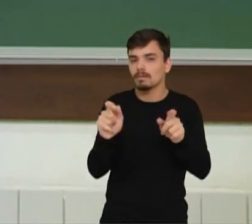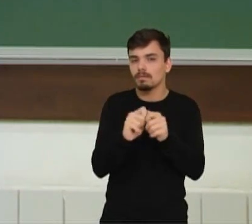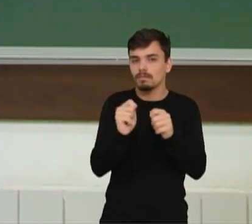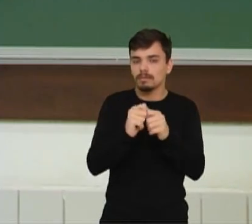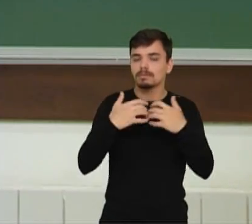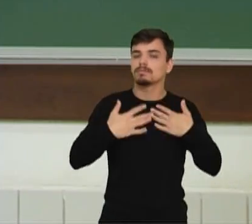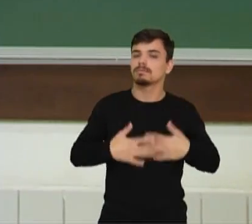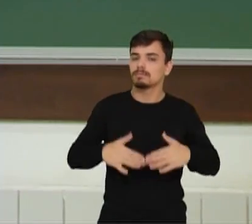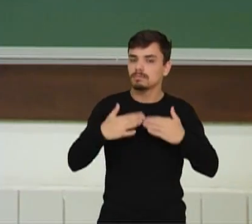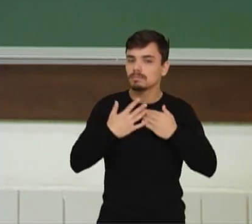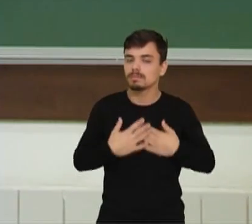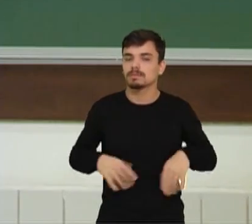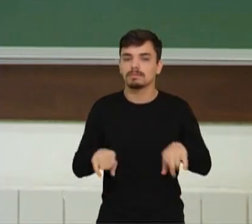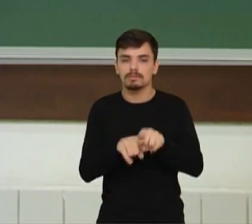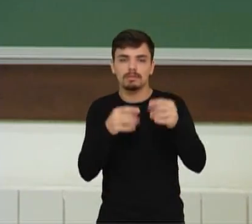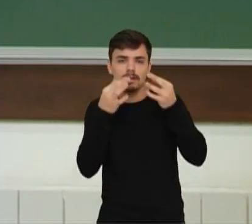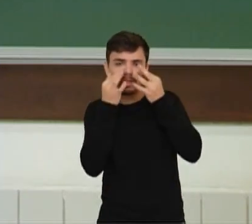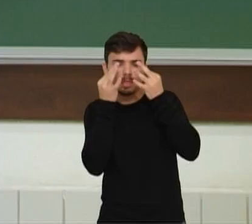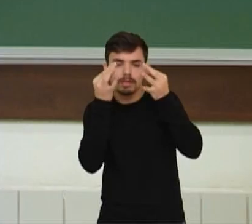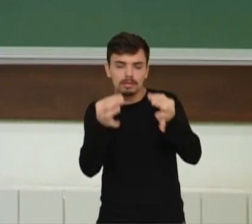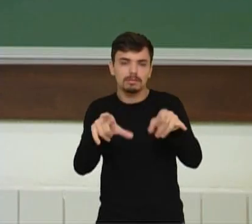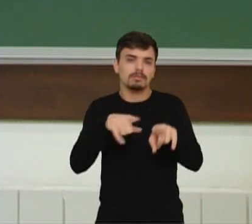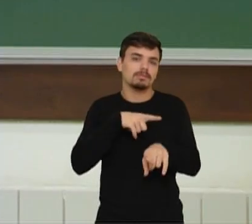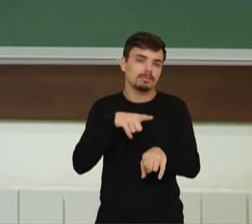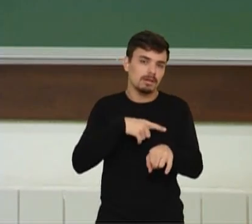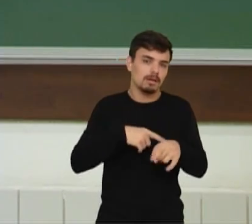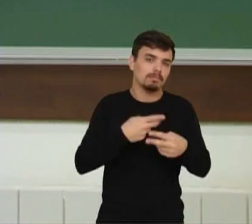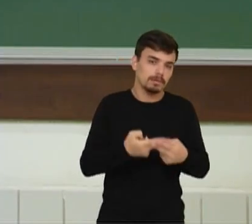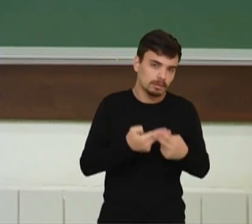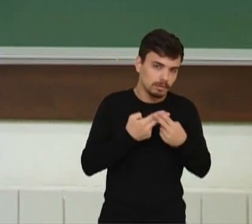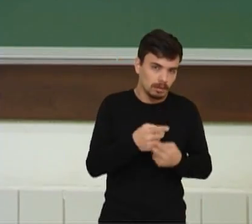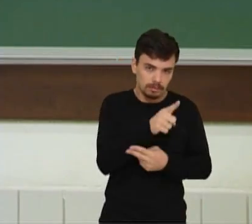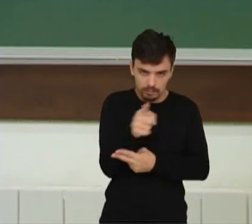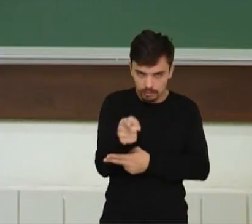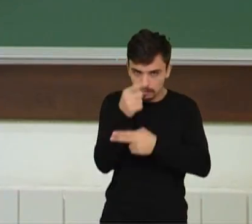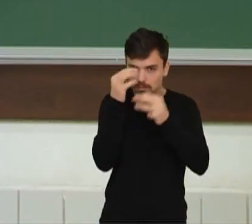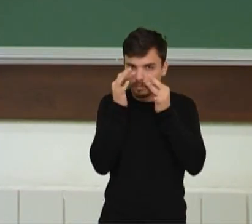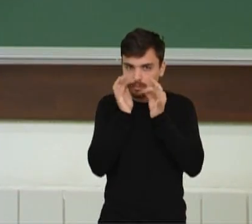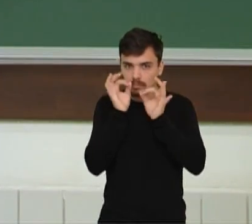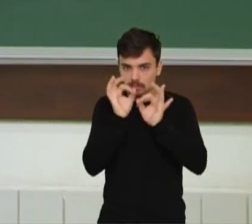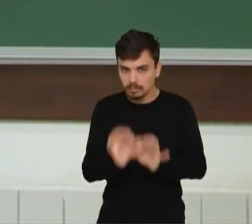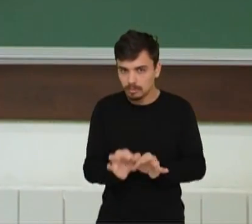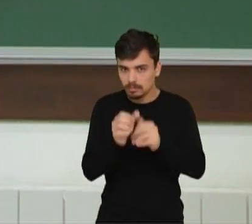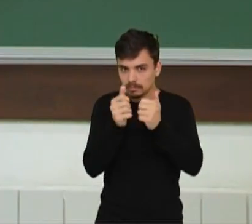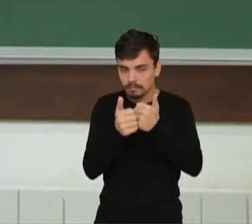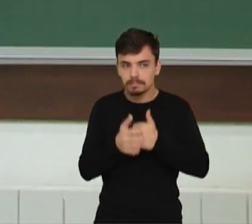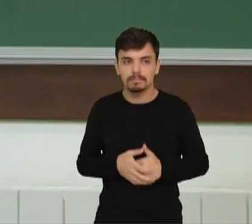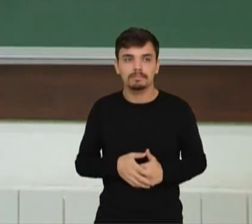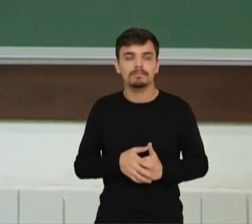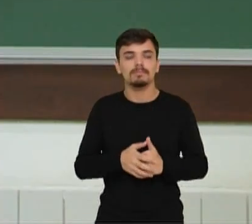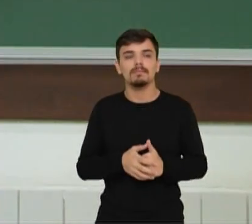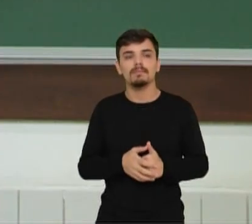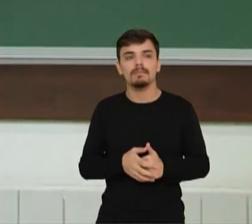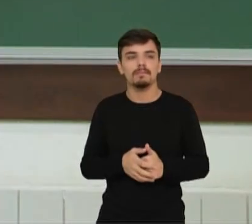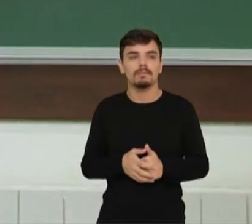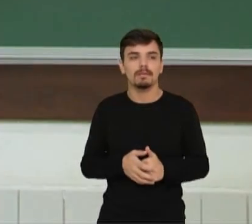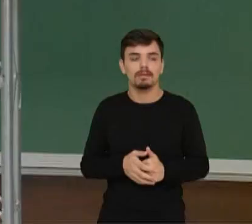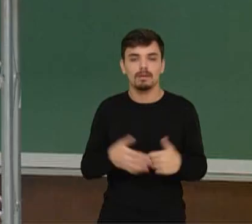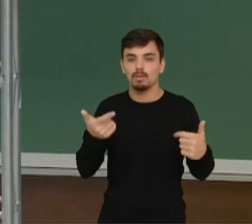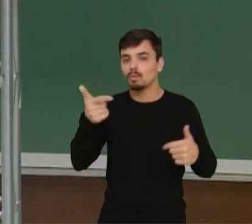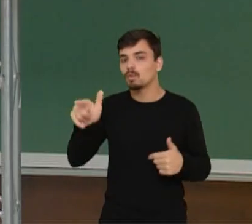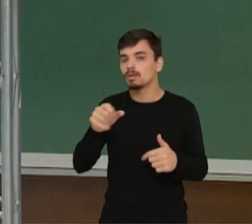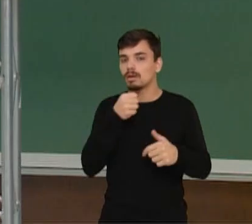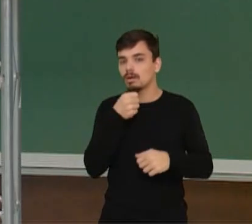com calma, né, com atenção, ter paciência para ler a questão, que você consegue. Vamos continuar aqui? Então, aqui, ó, mais uma reportagem